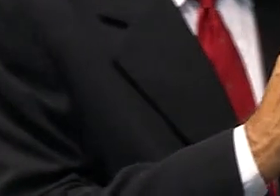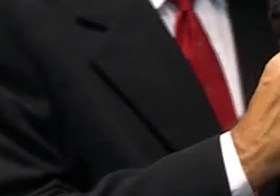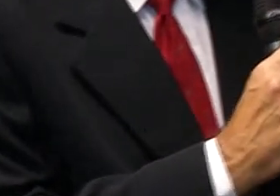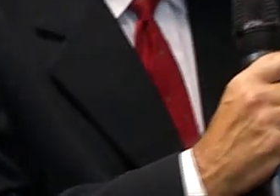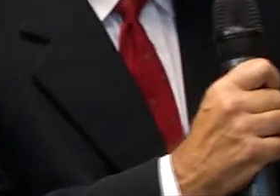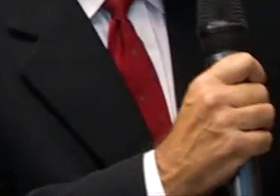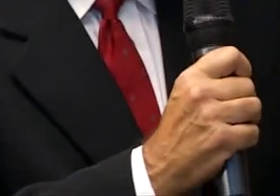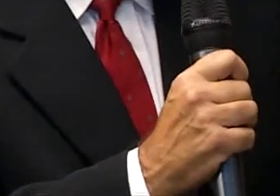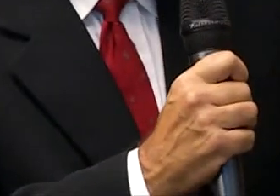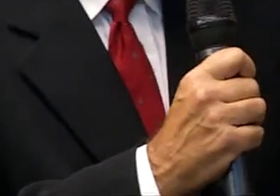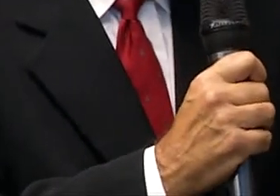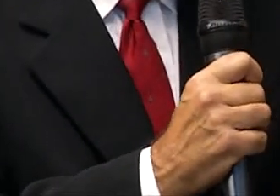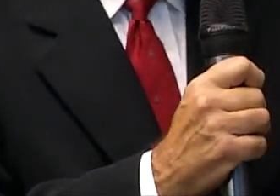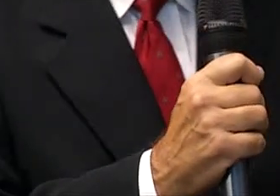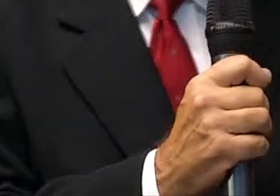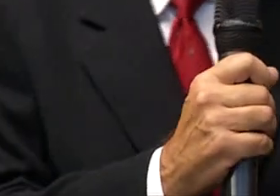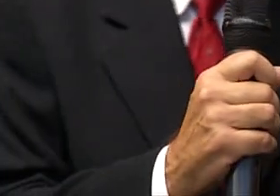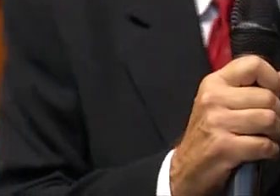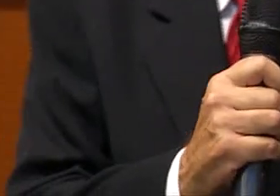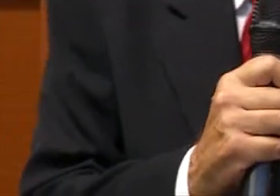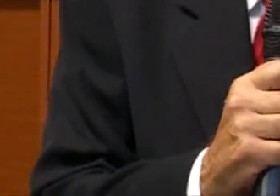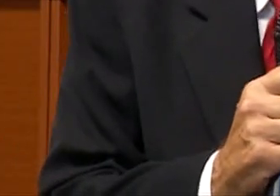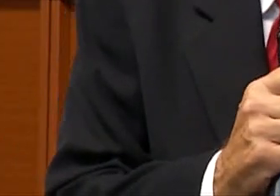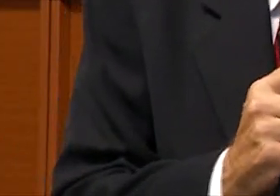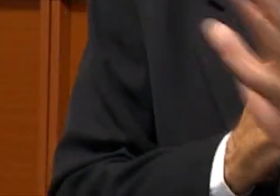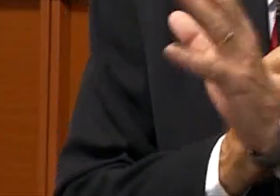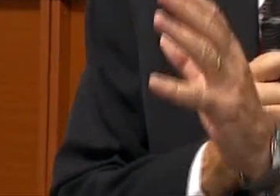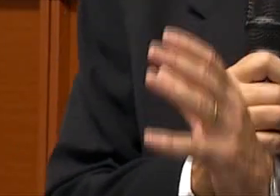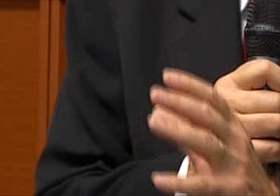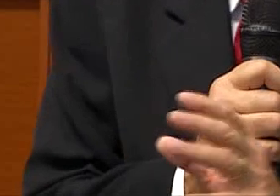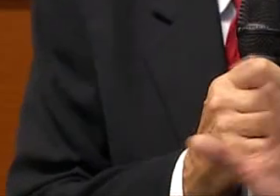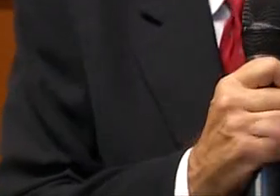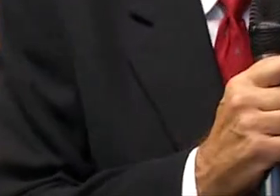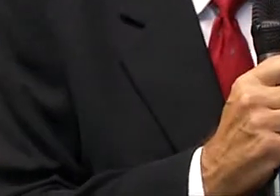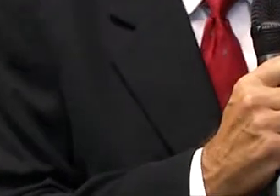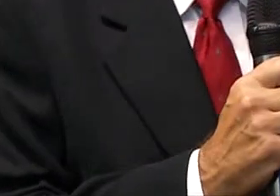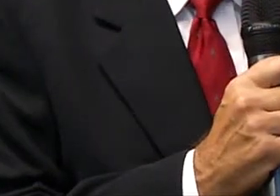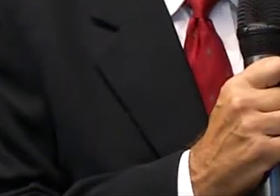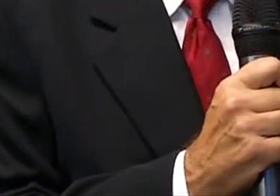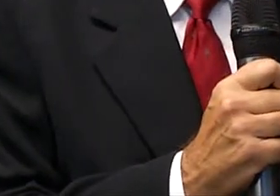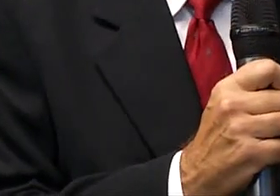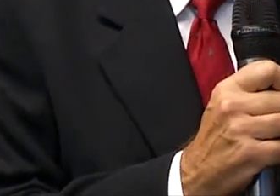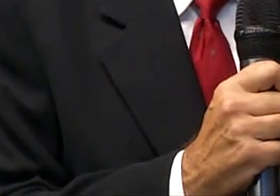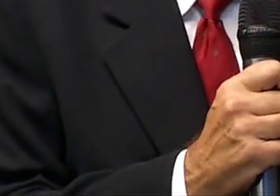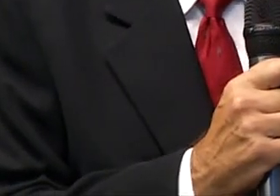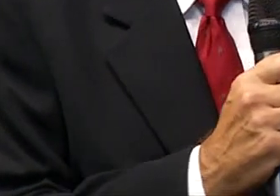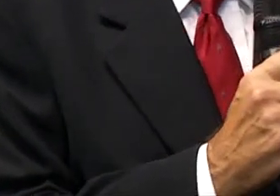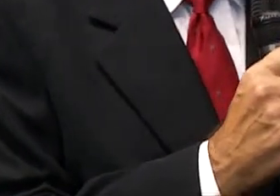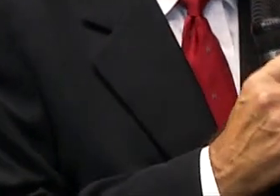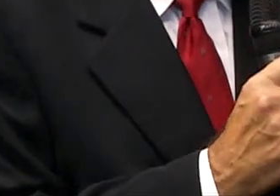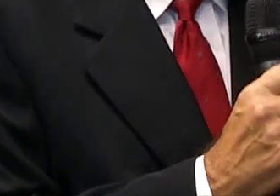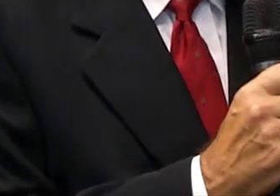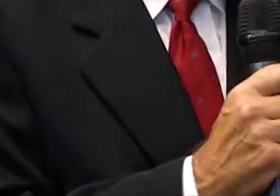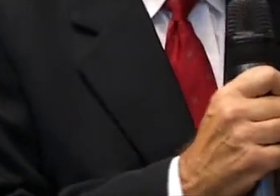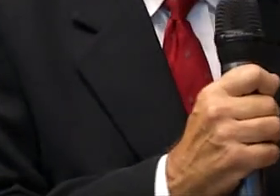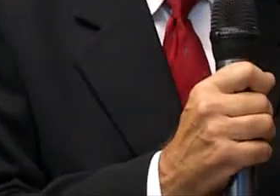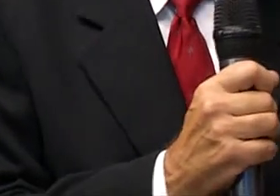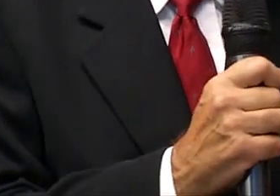77 aqui, ainda como residente, como foi dito. Nesse período já formamos cerca de